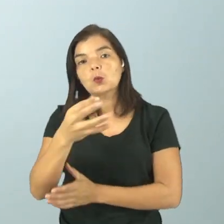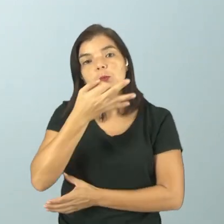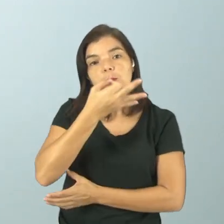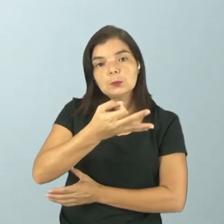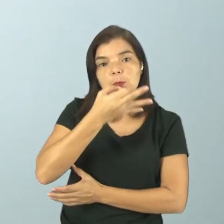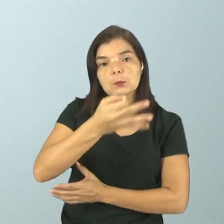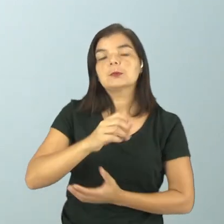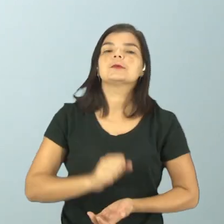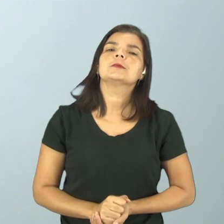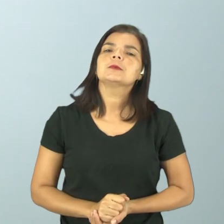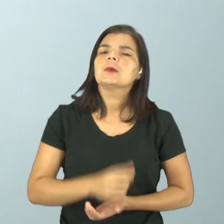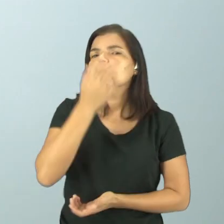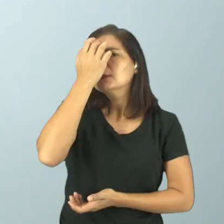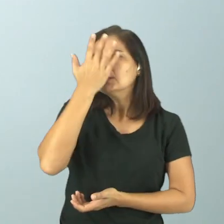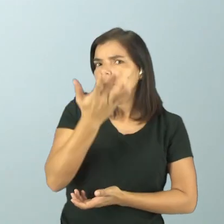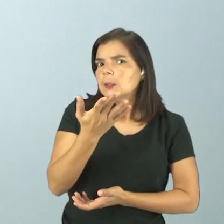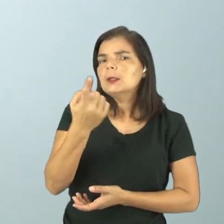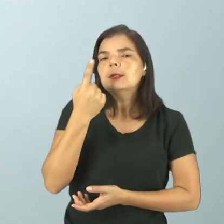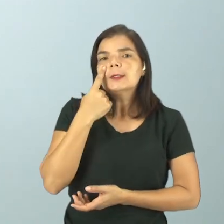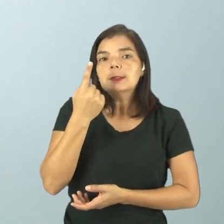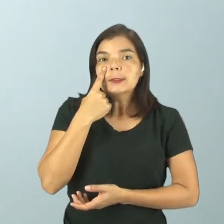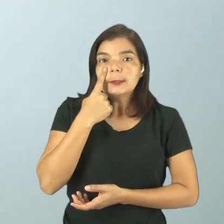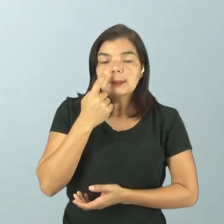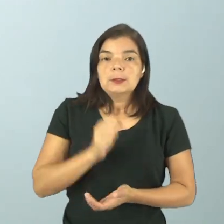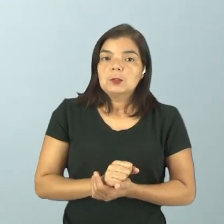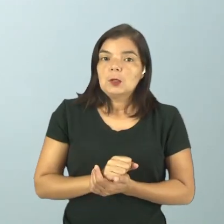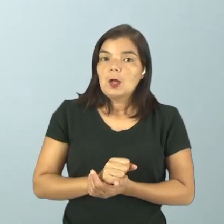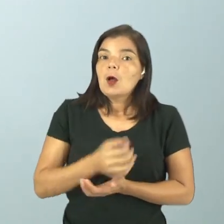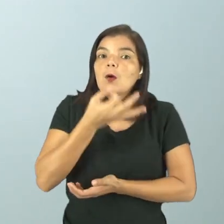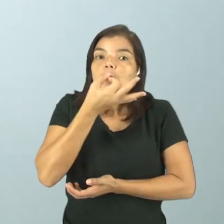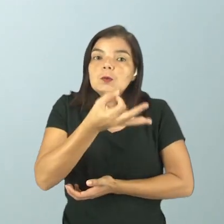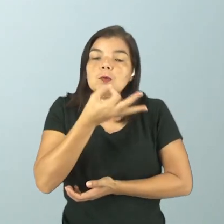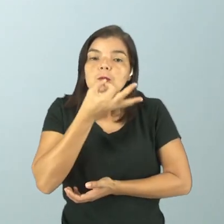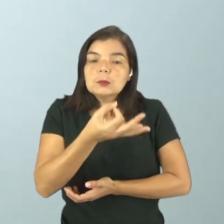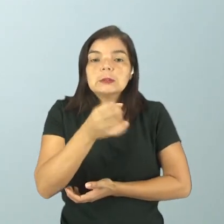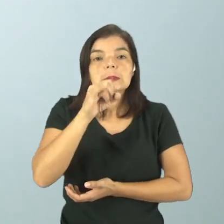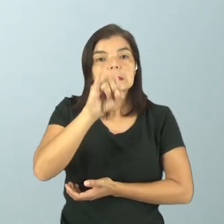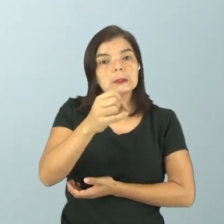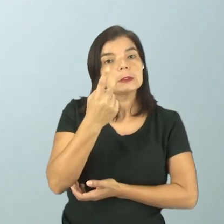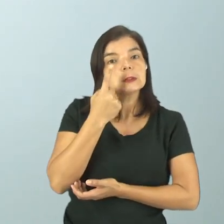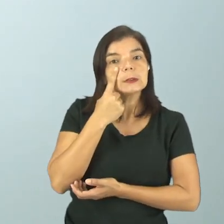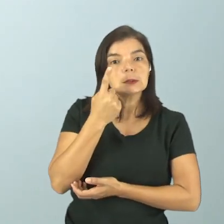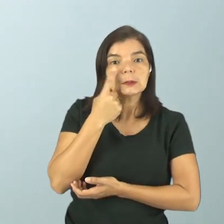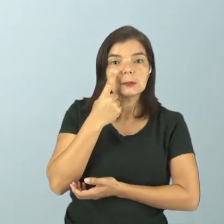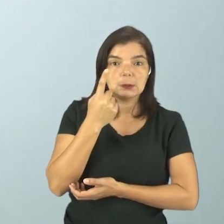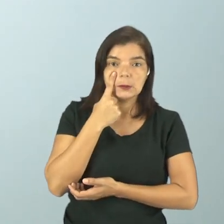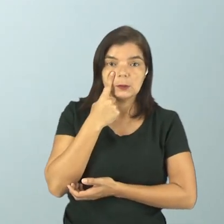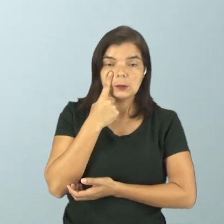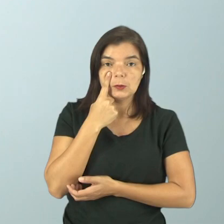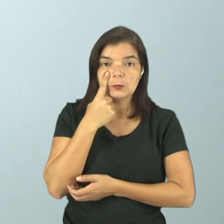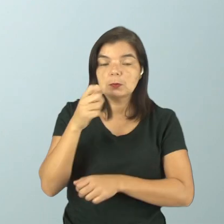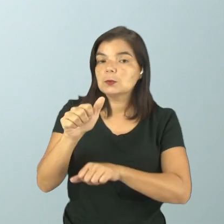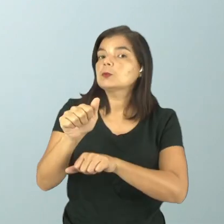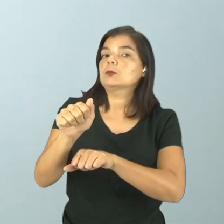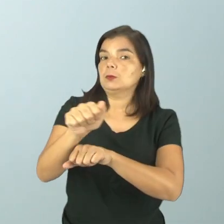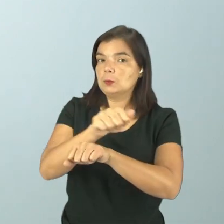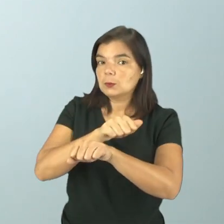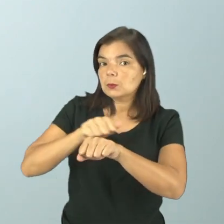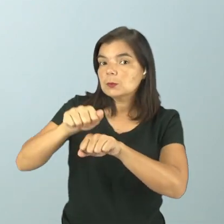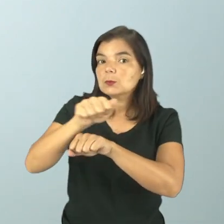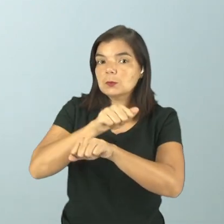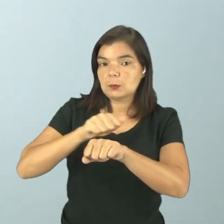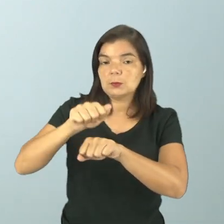bom? Fica mais fácil a gente identificar a opinião se nós observarmos os adjetivos,